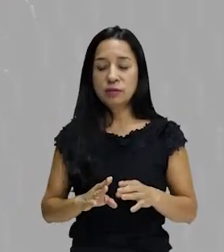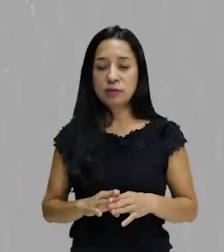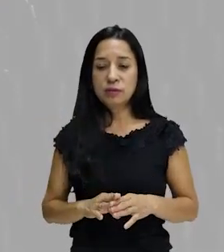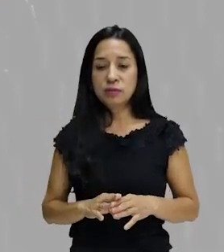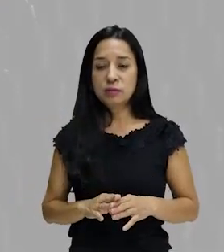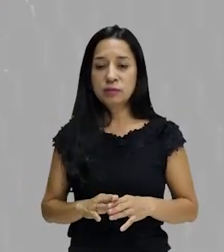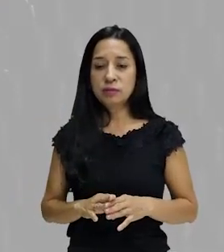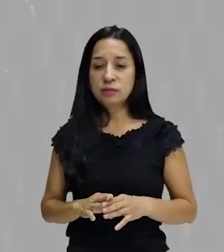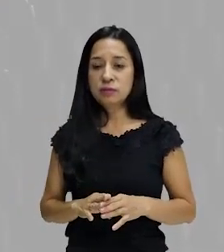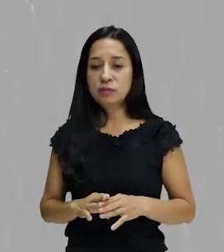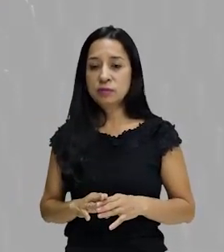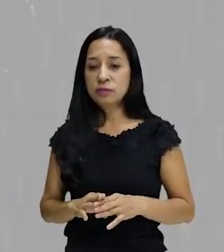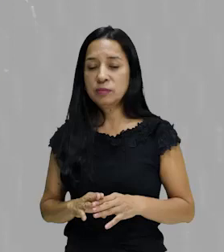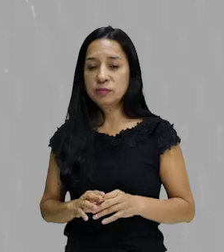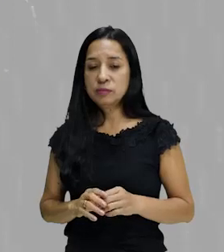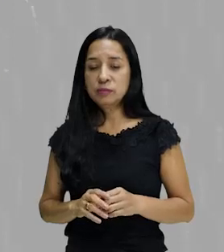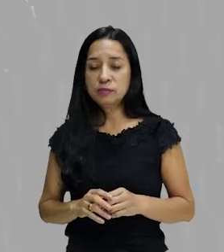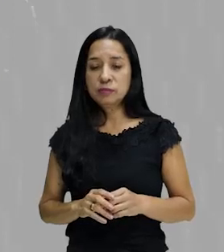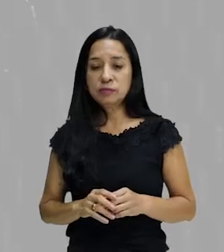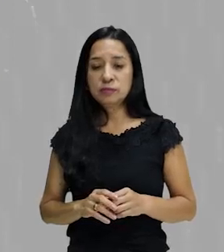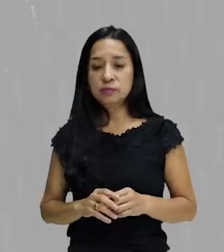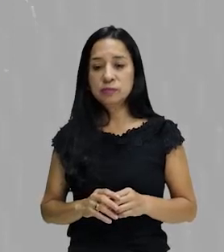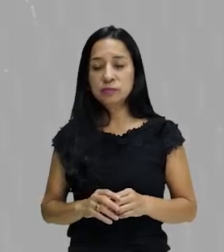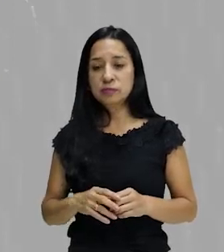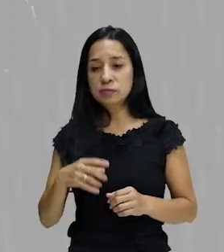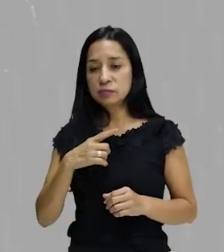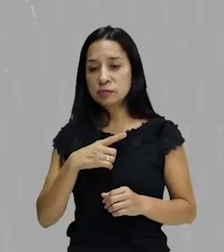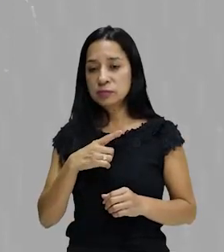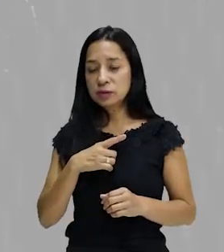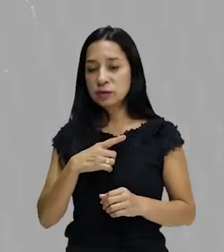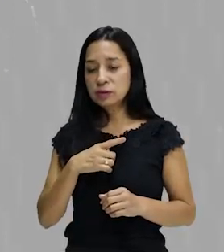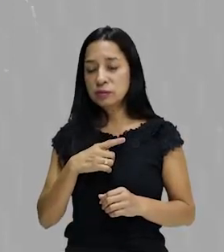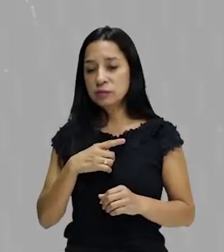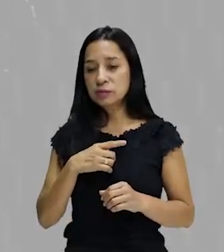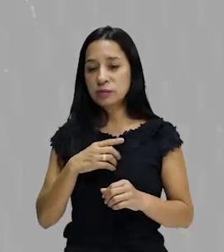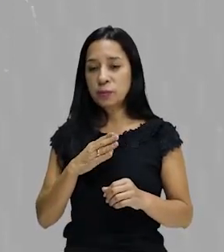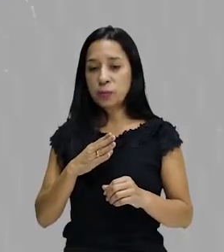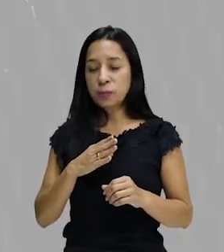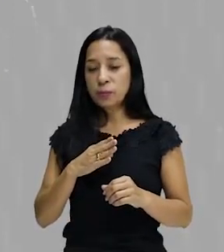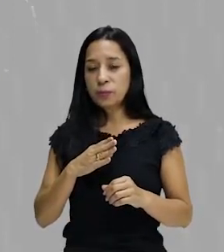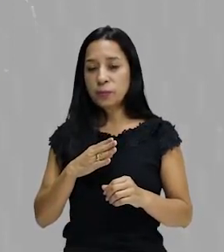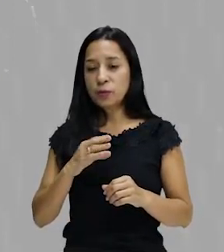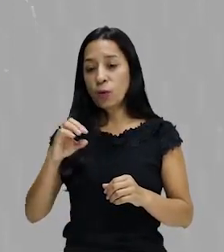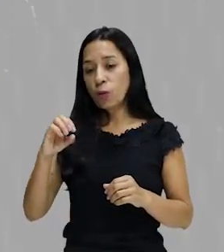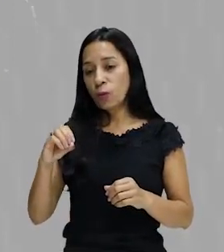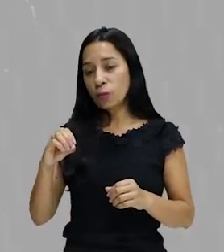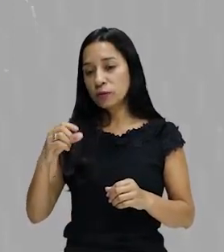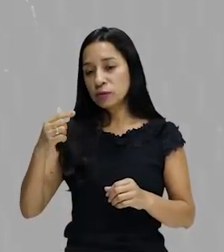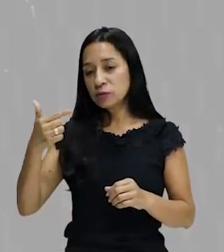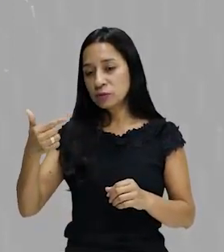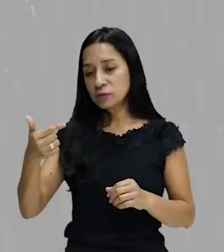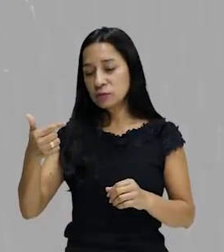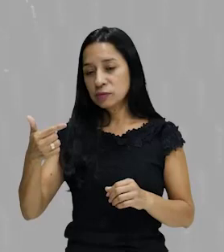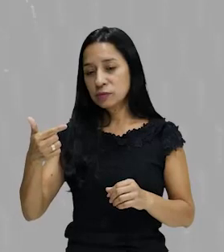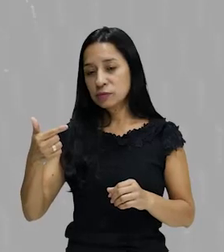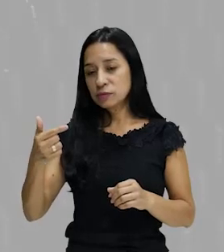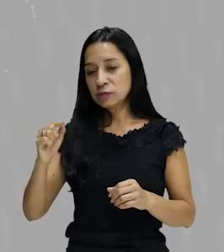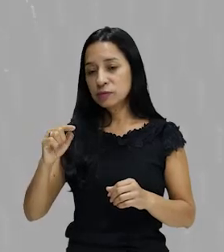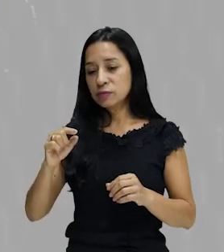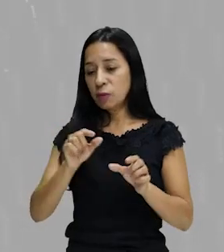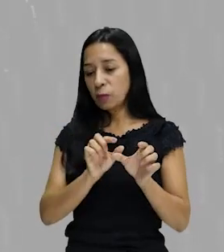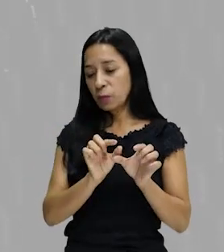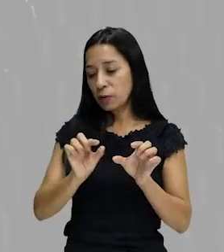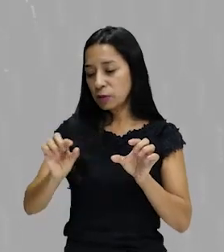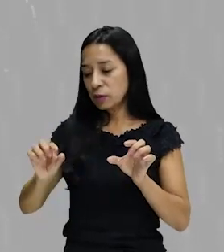temos o ânodo desse lado e o cátodo do outro, né? Então nós temos aí a entrada de oxigênio e do outro lado a saída,